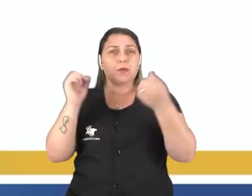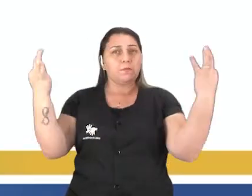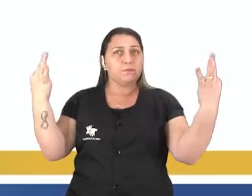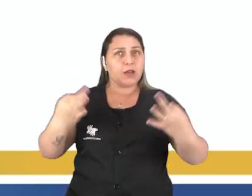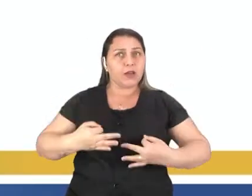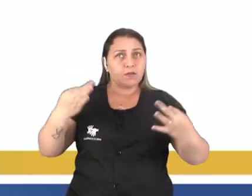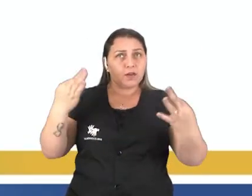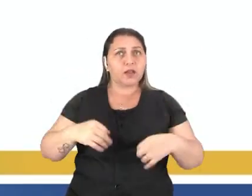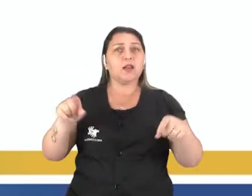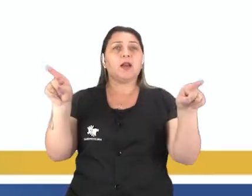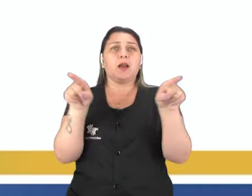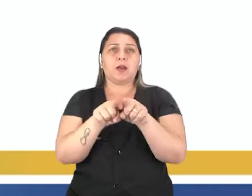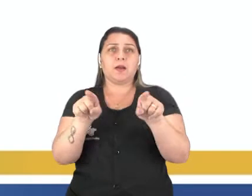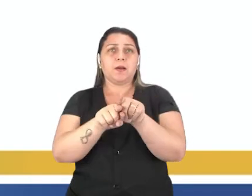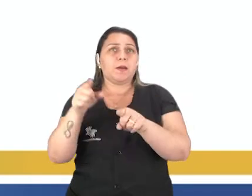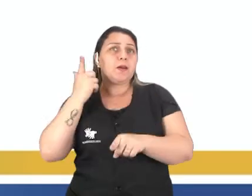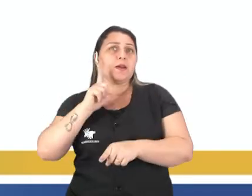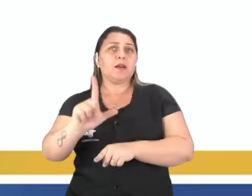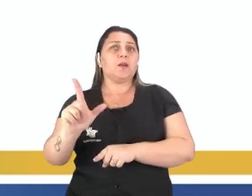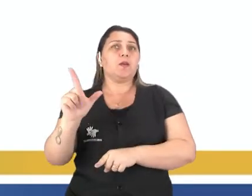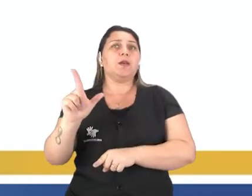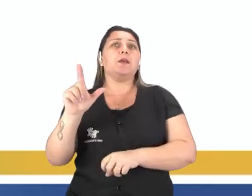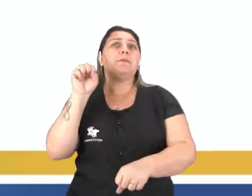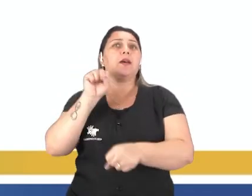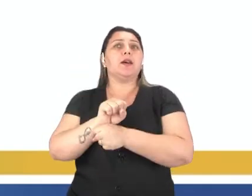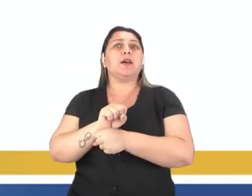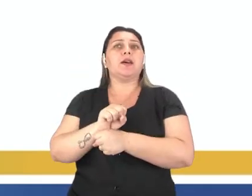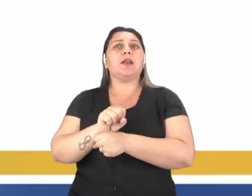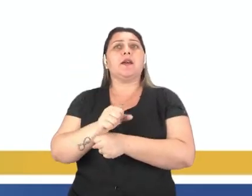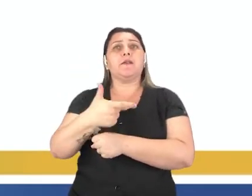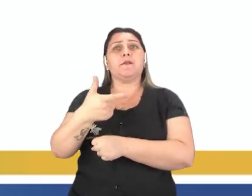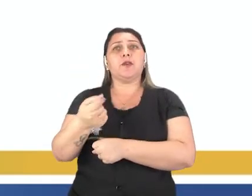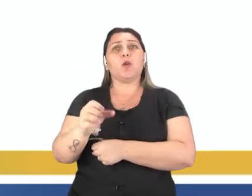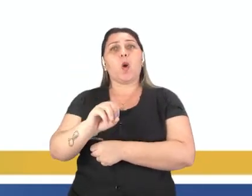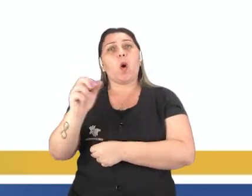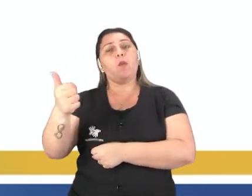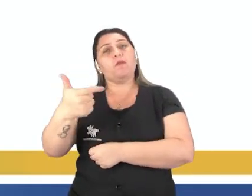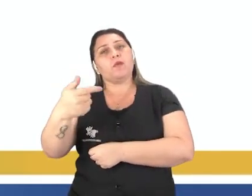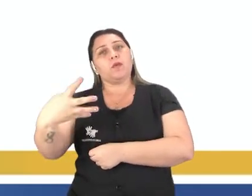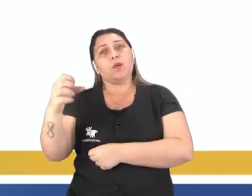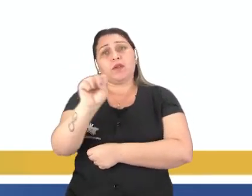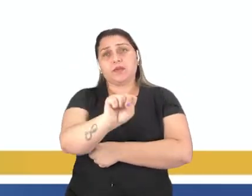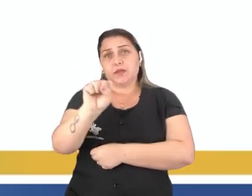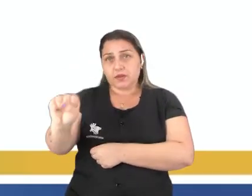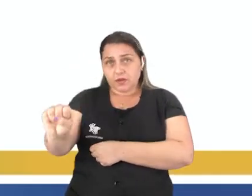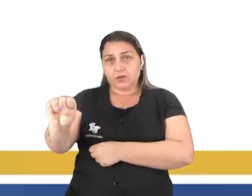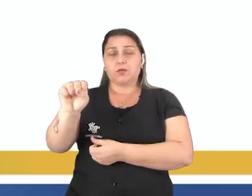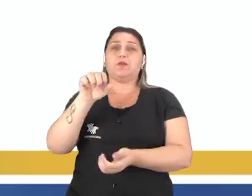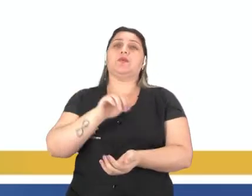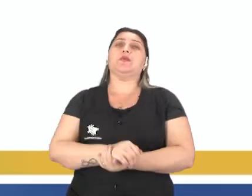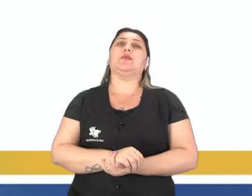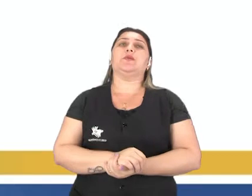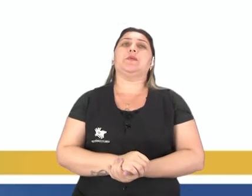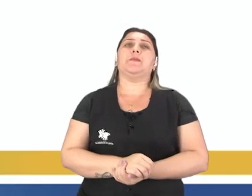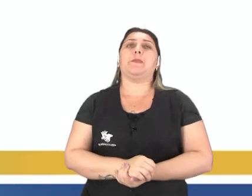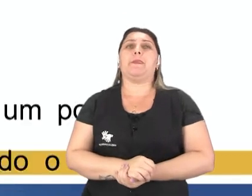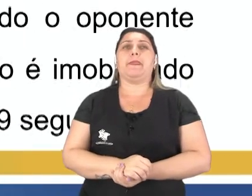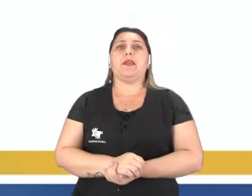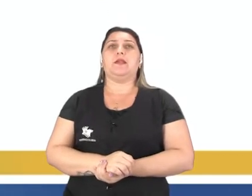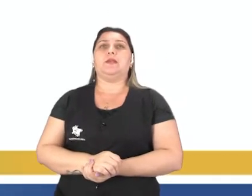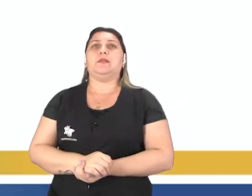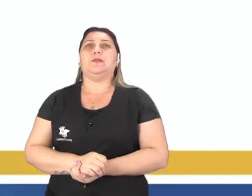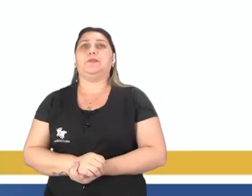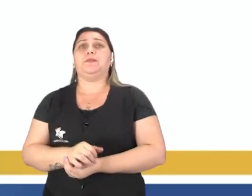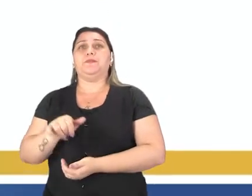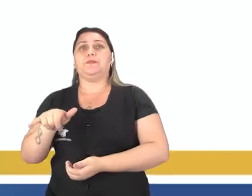né? Também ganha o wazari quem conseguir mobilizar o oponente por 20 a 24 segundos. E